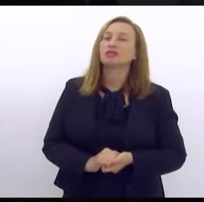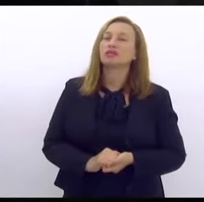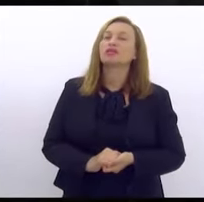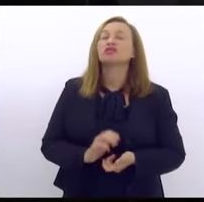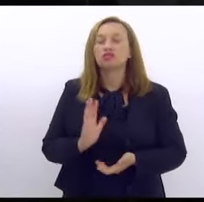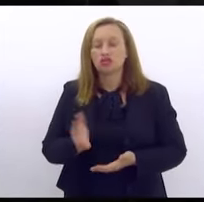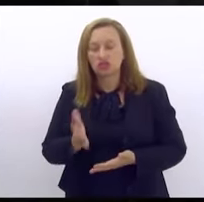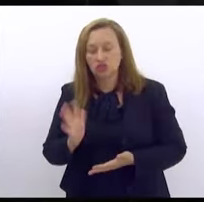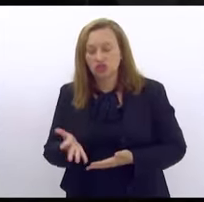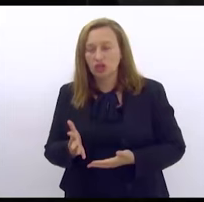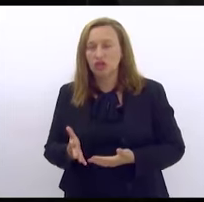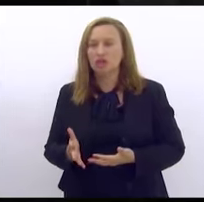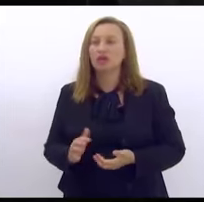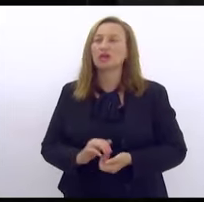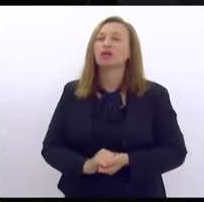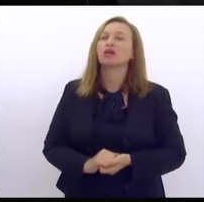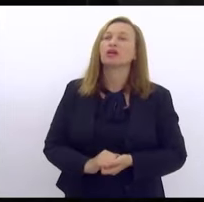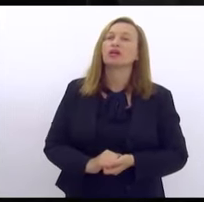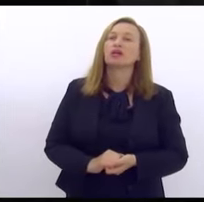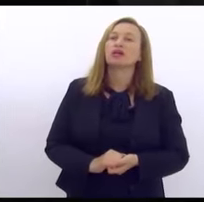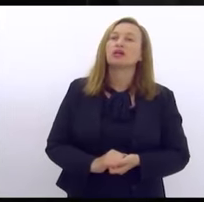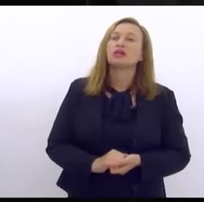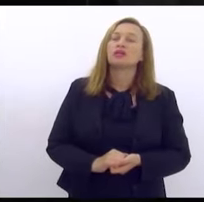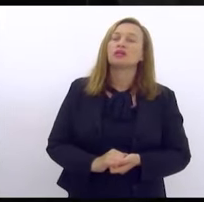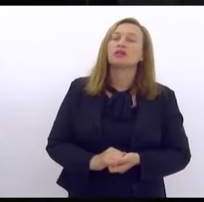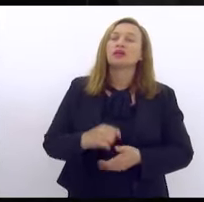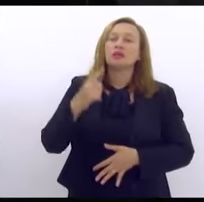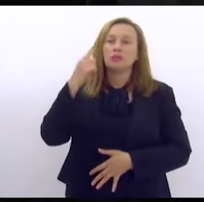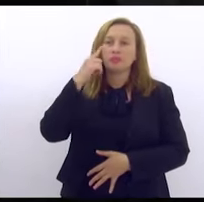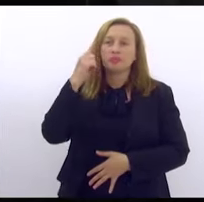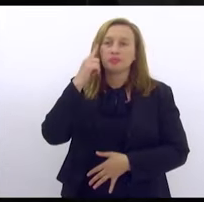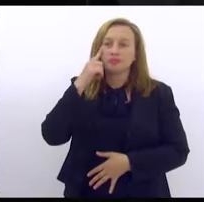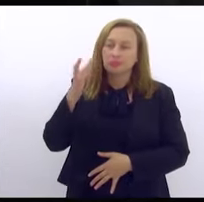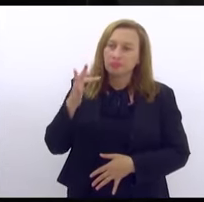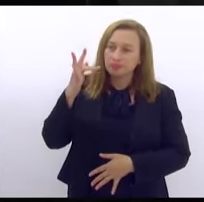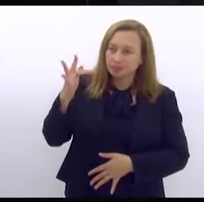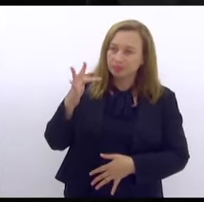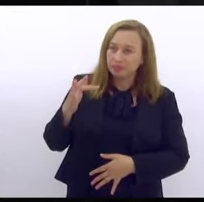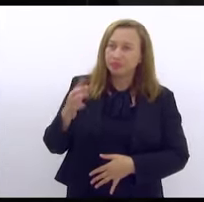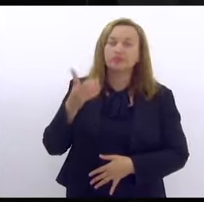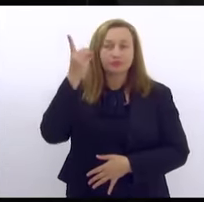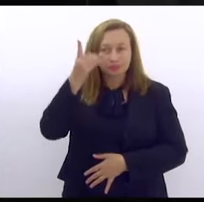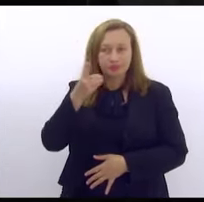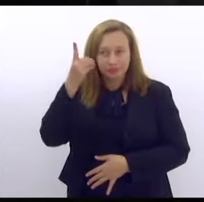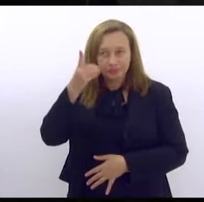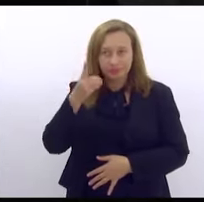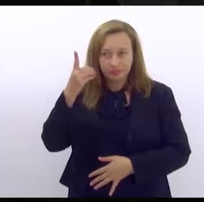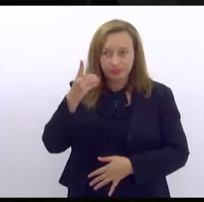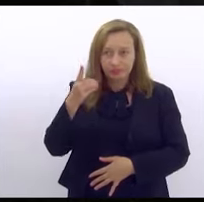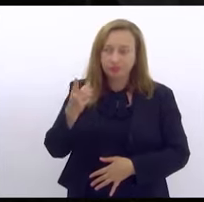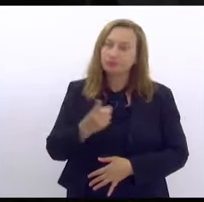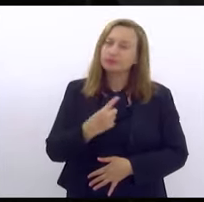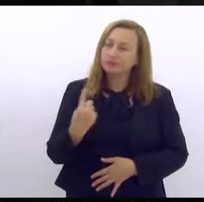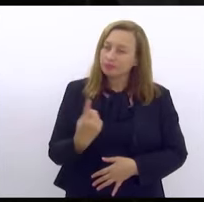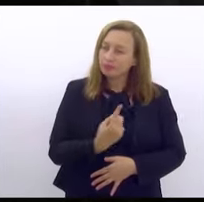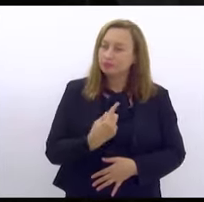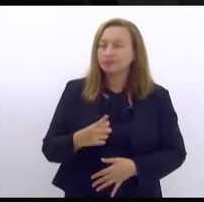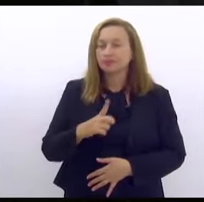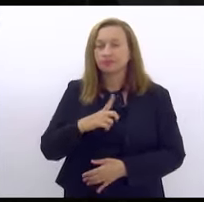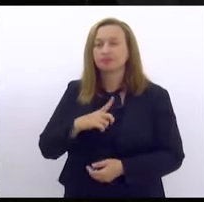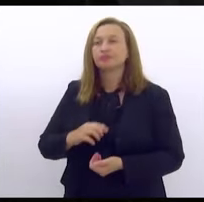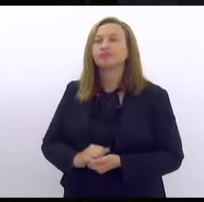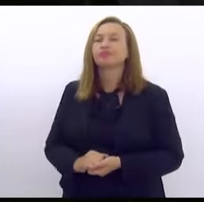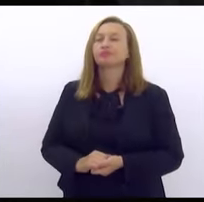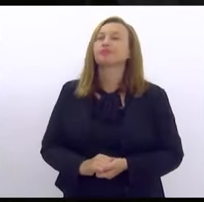já transposto também em termos de expectativa que esse parlamento tem diante de um esforço comum. E aí, não